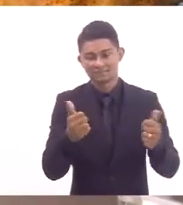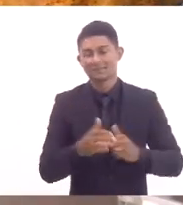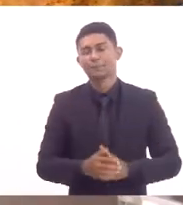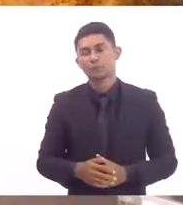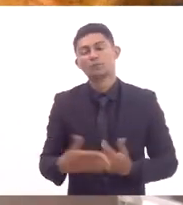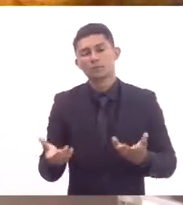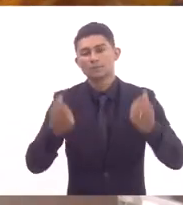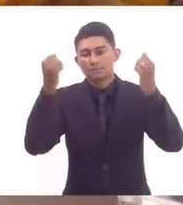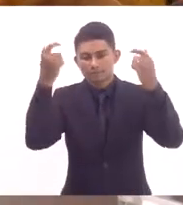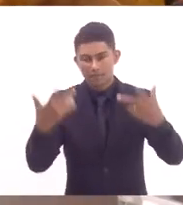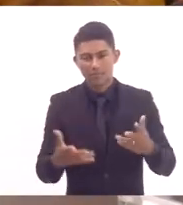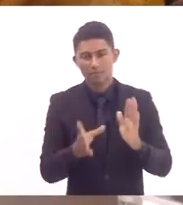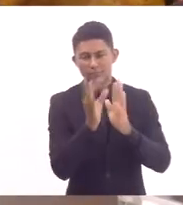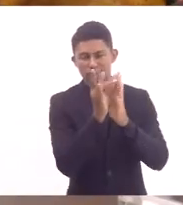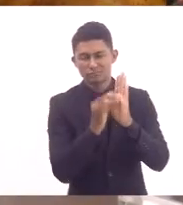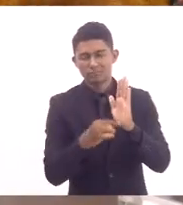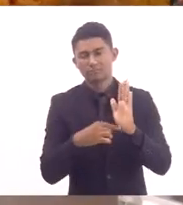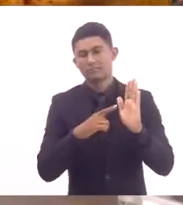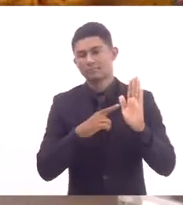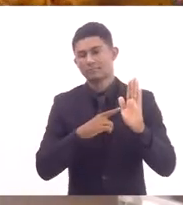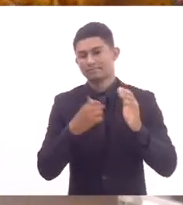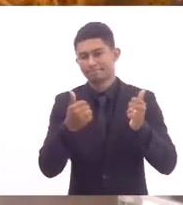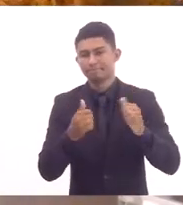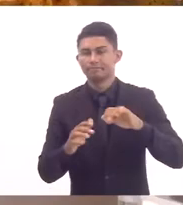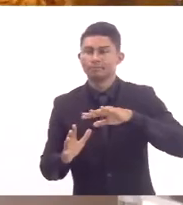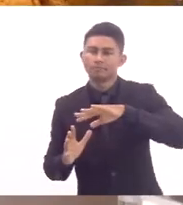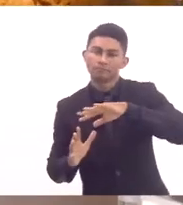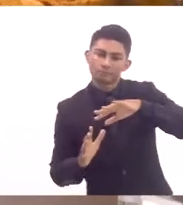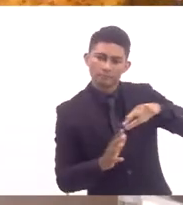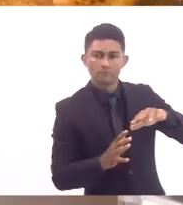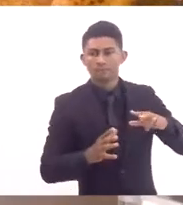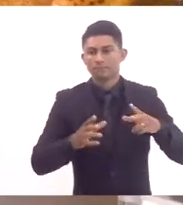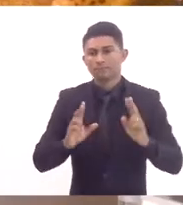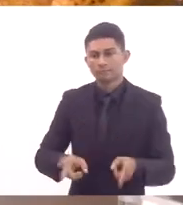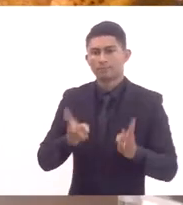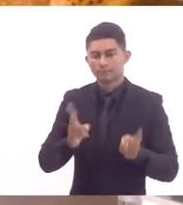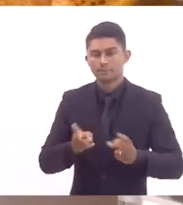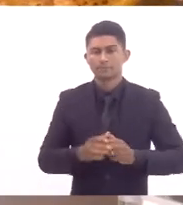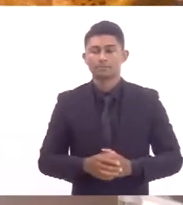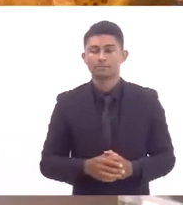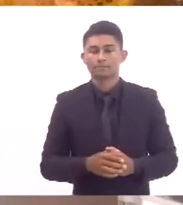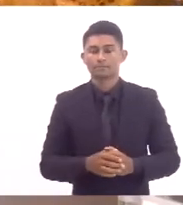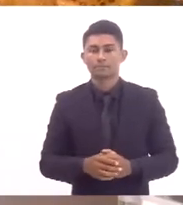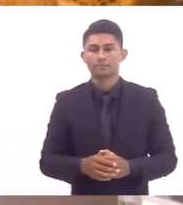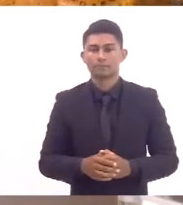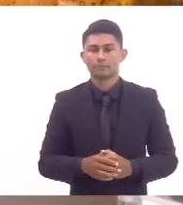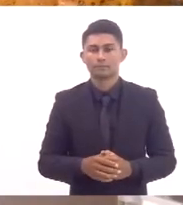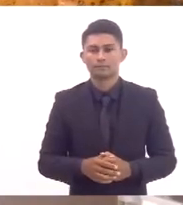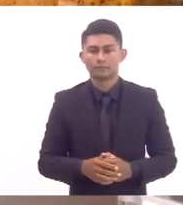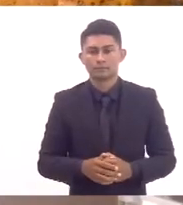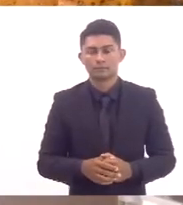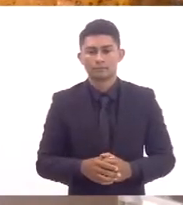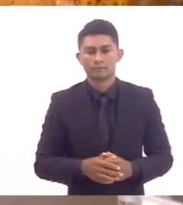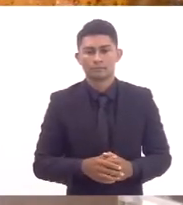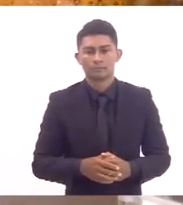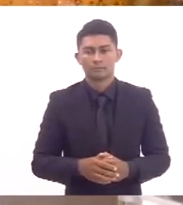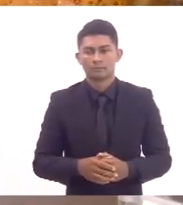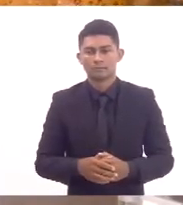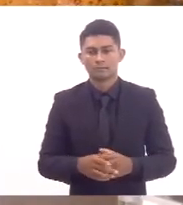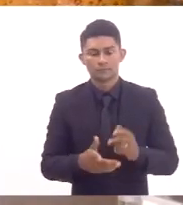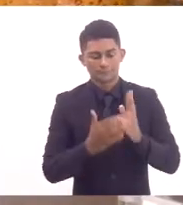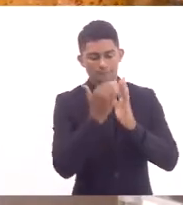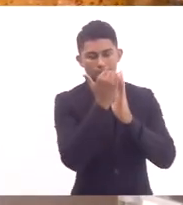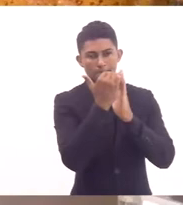tem essa explicação aqui vamos dar sequência então foi a Cadê a minha lista tá aqui então vê lá pela